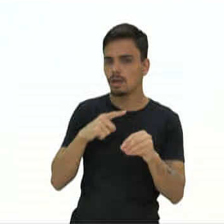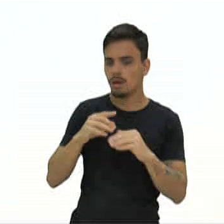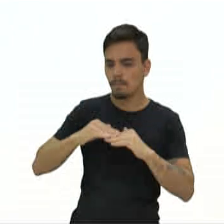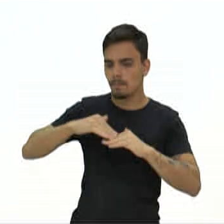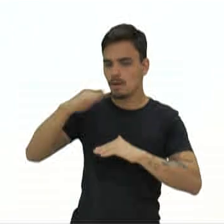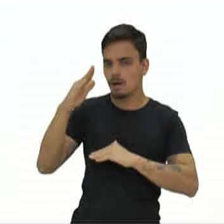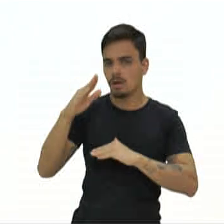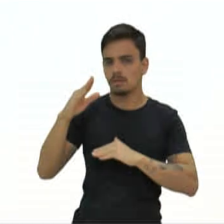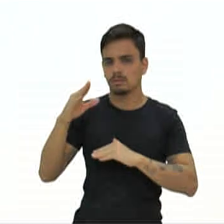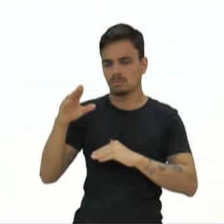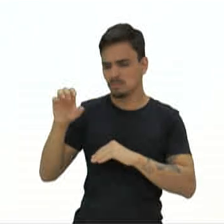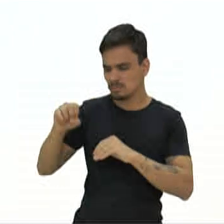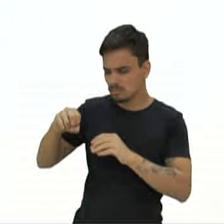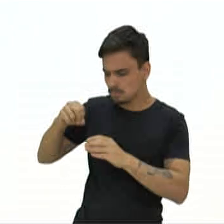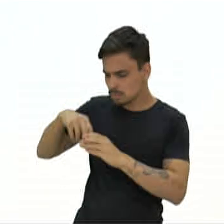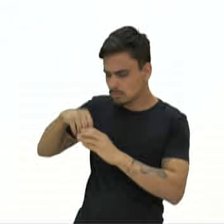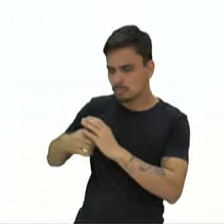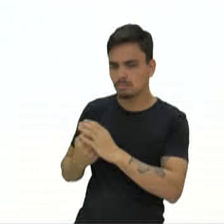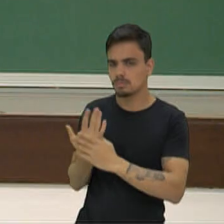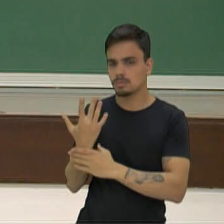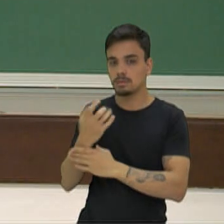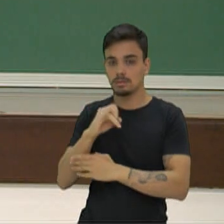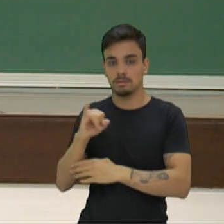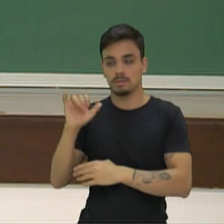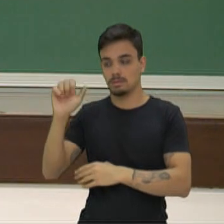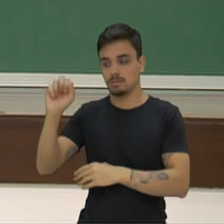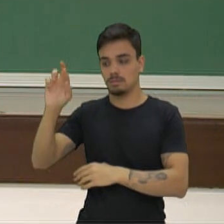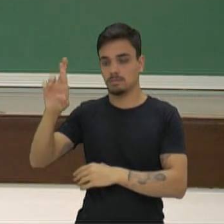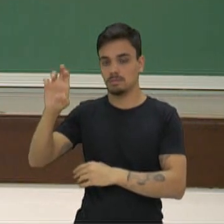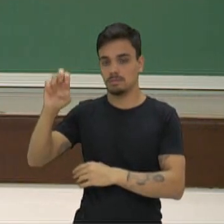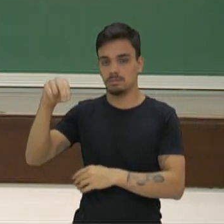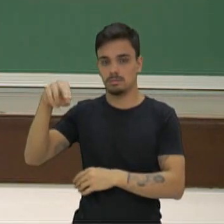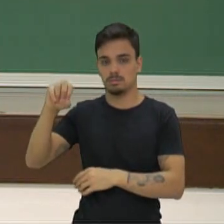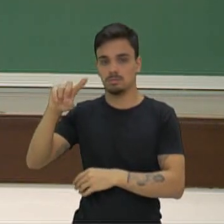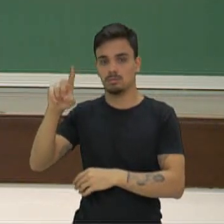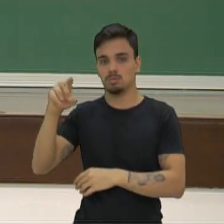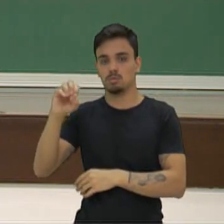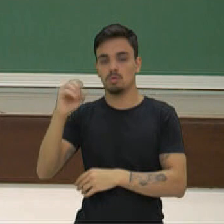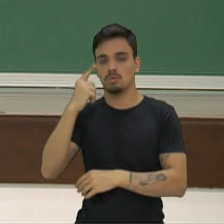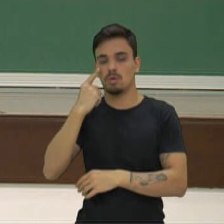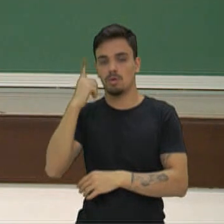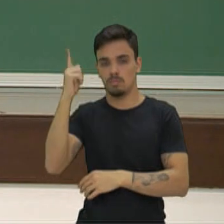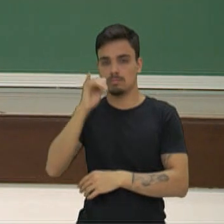matéria orgânica. Não, se ele for arenoso, exemplo,